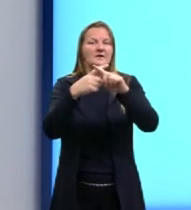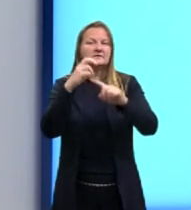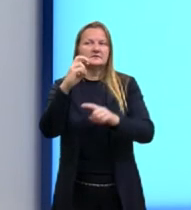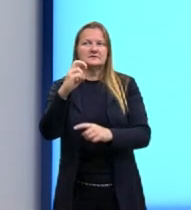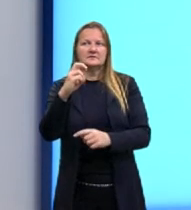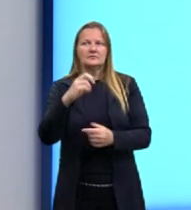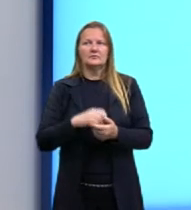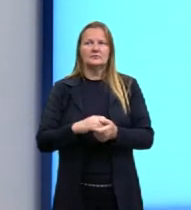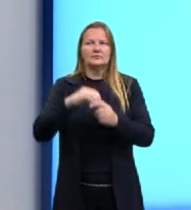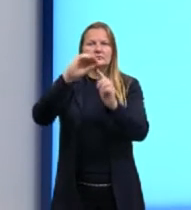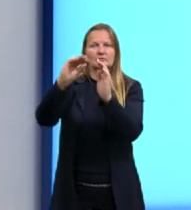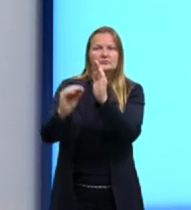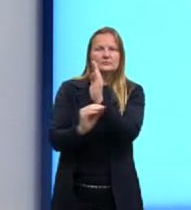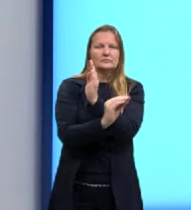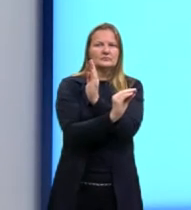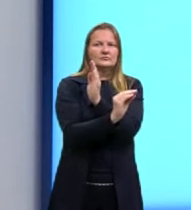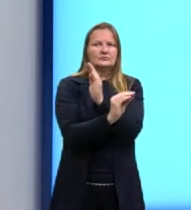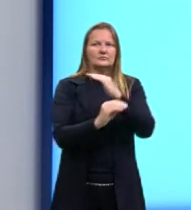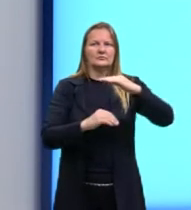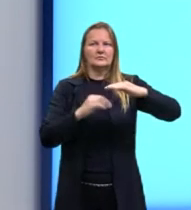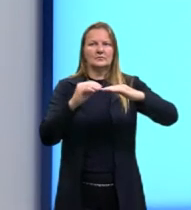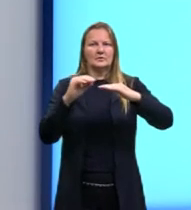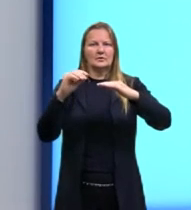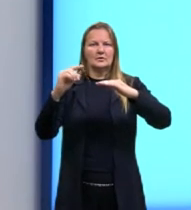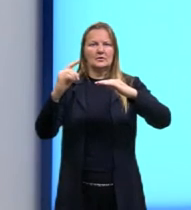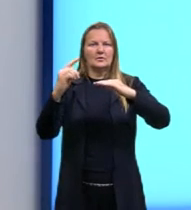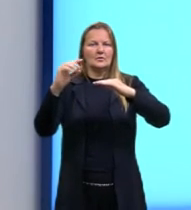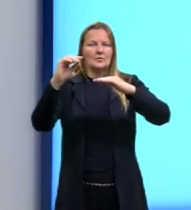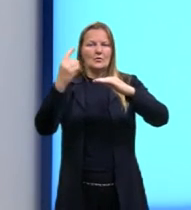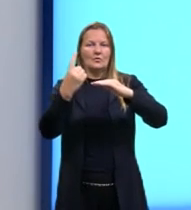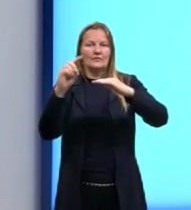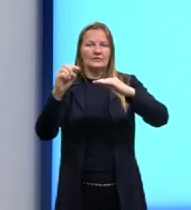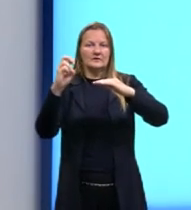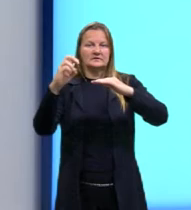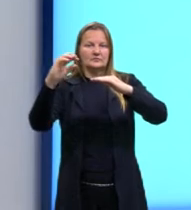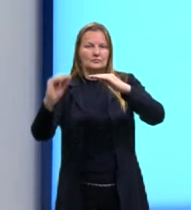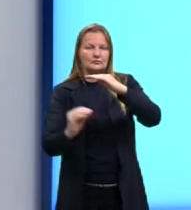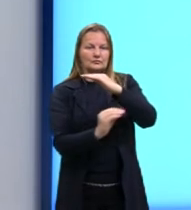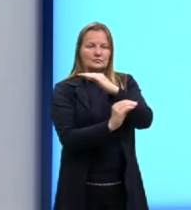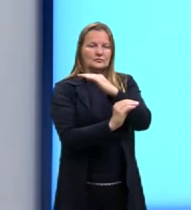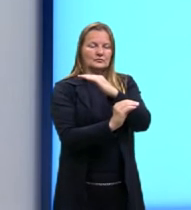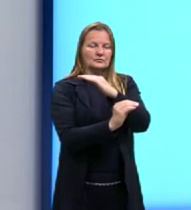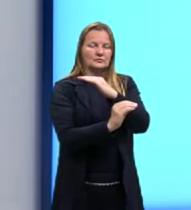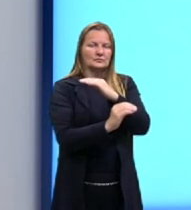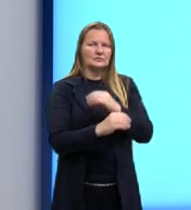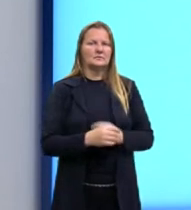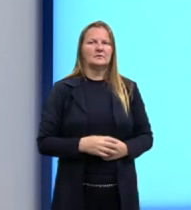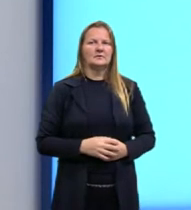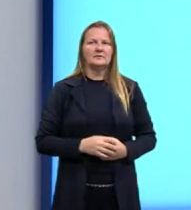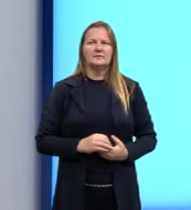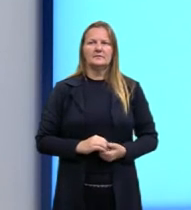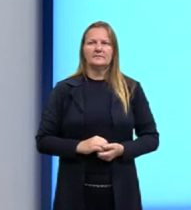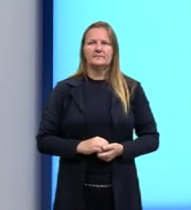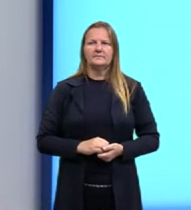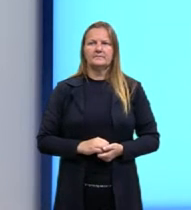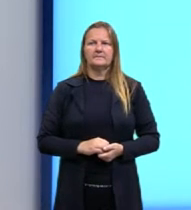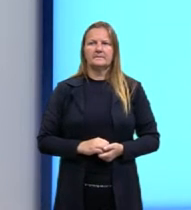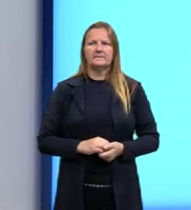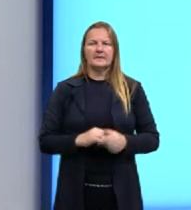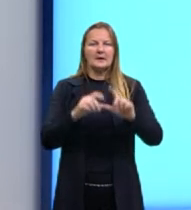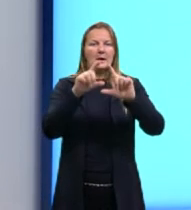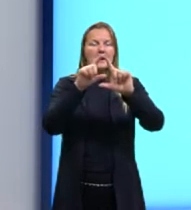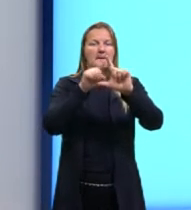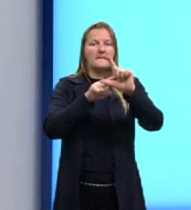passa dividindo então 1,5 sobre 0,1 é menor do que x